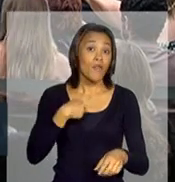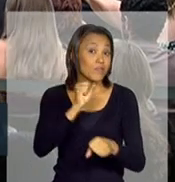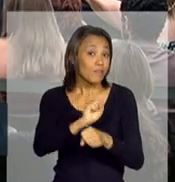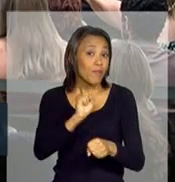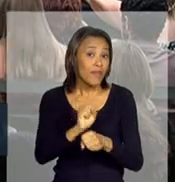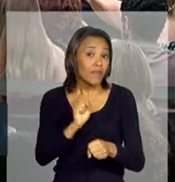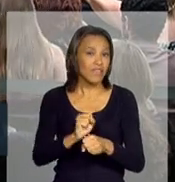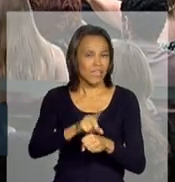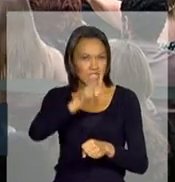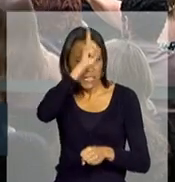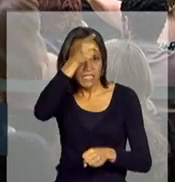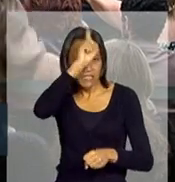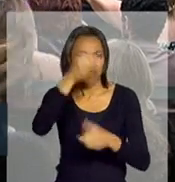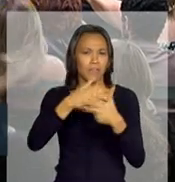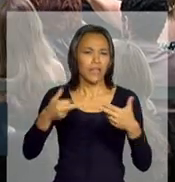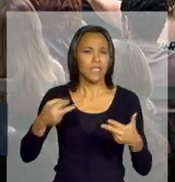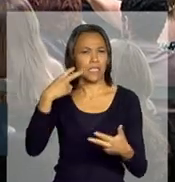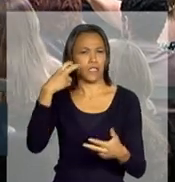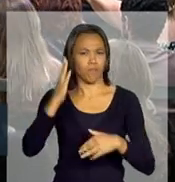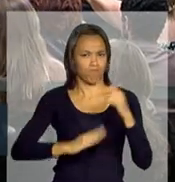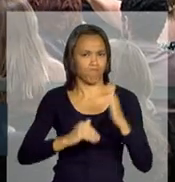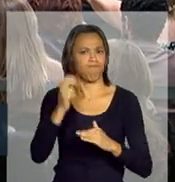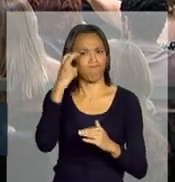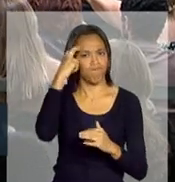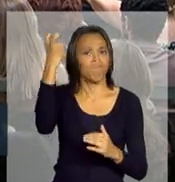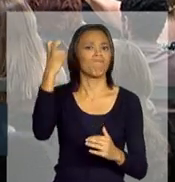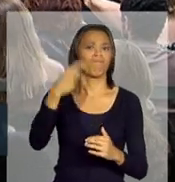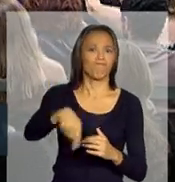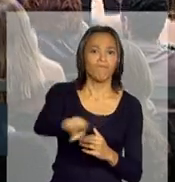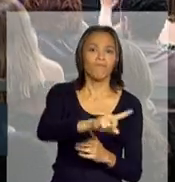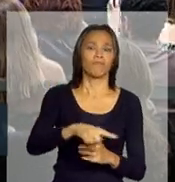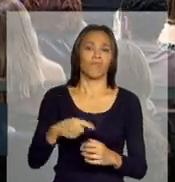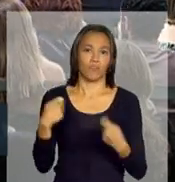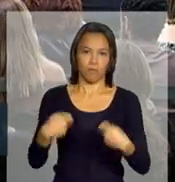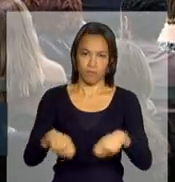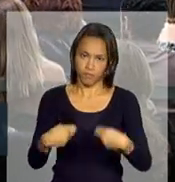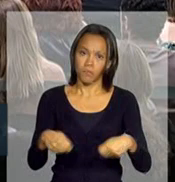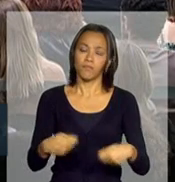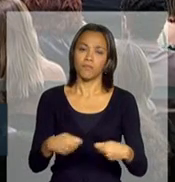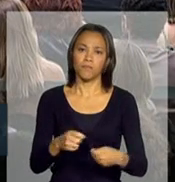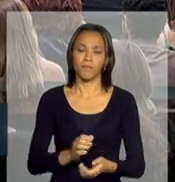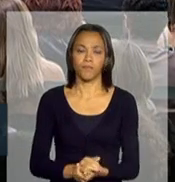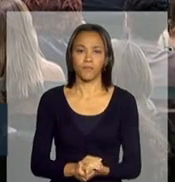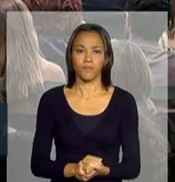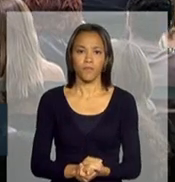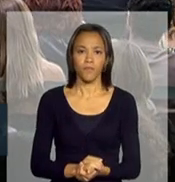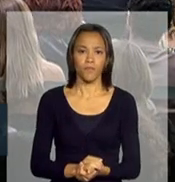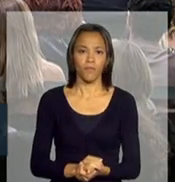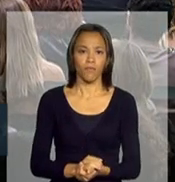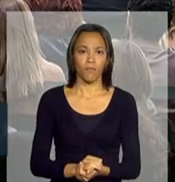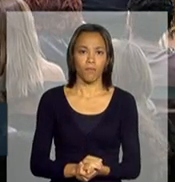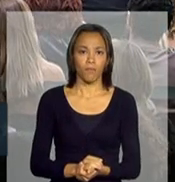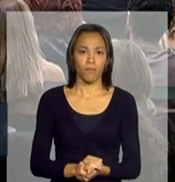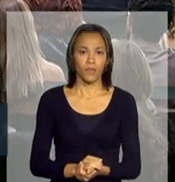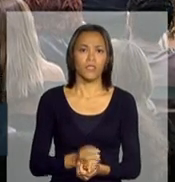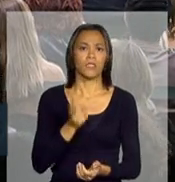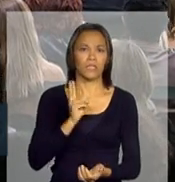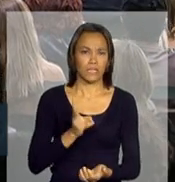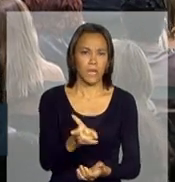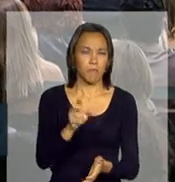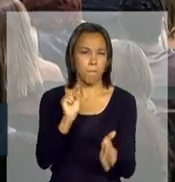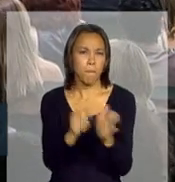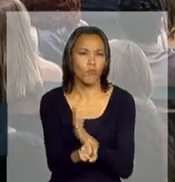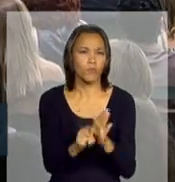essa capacidade criativa essa necessidade de fazer